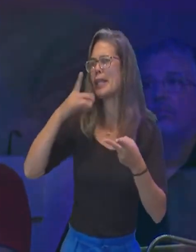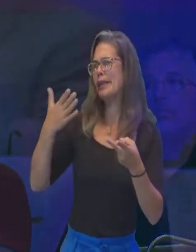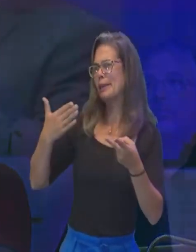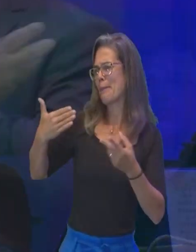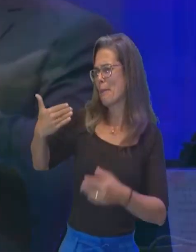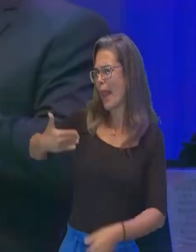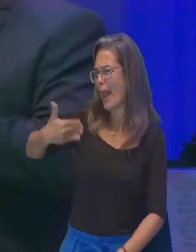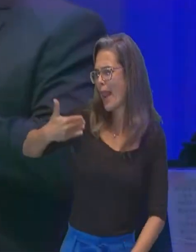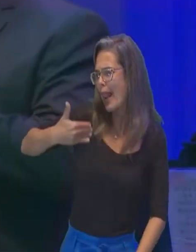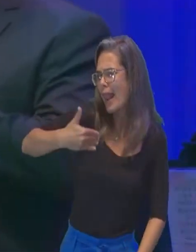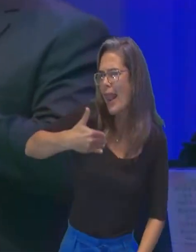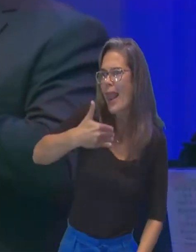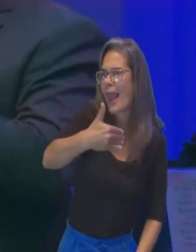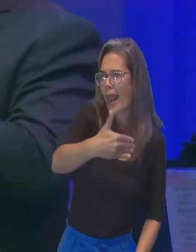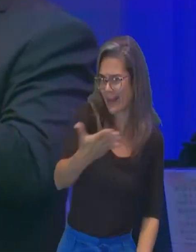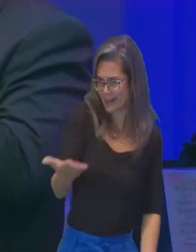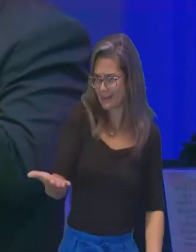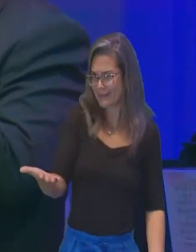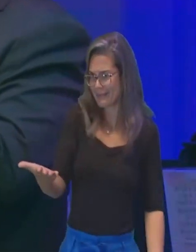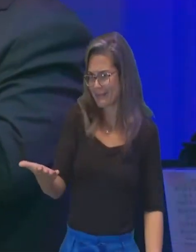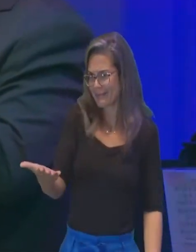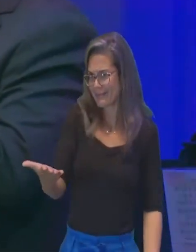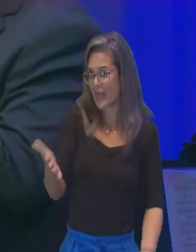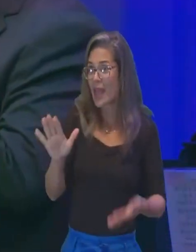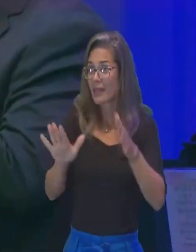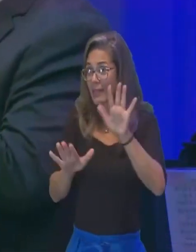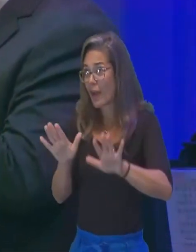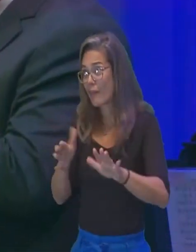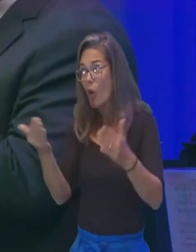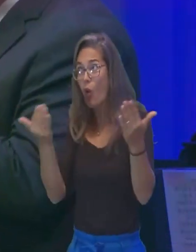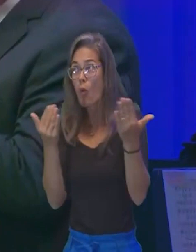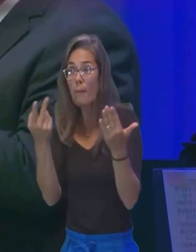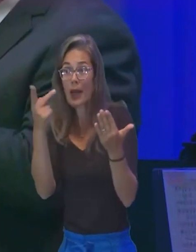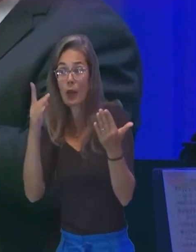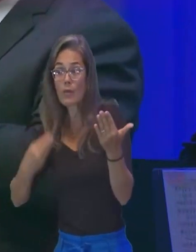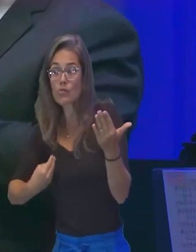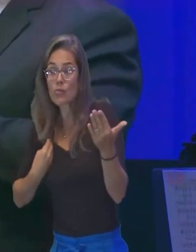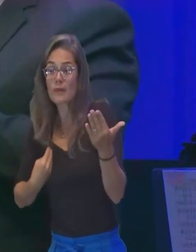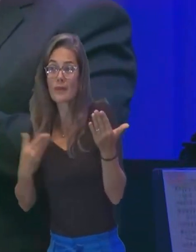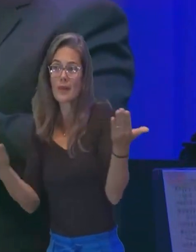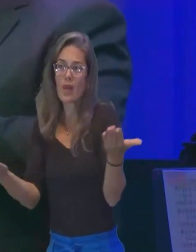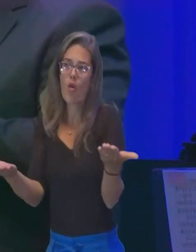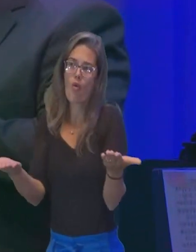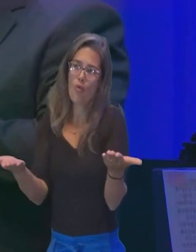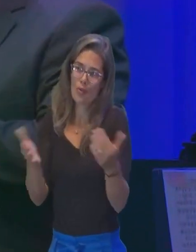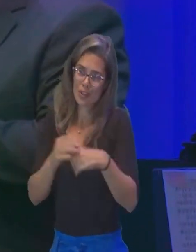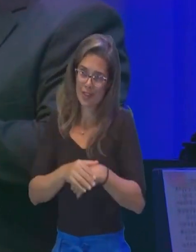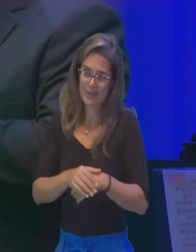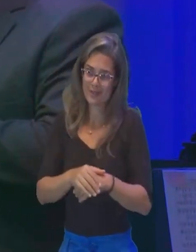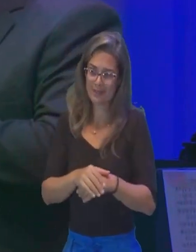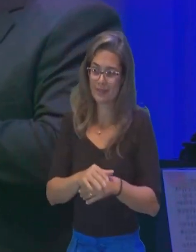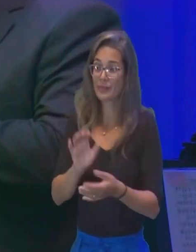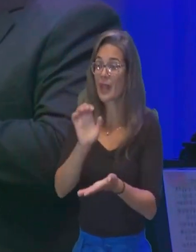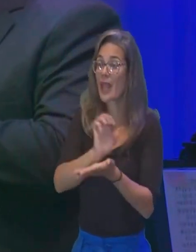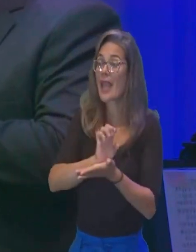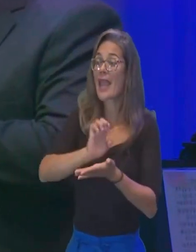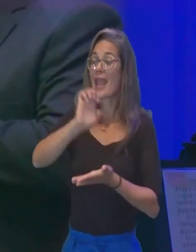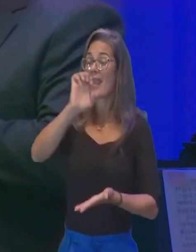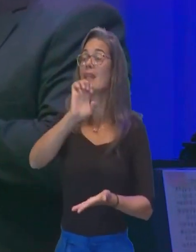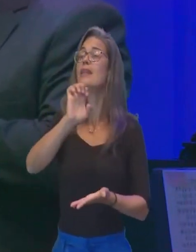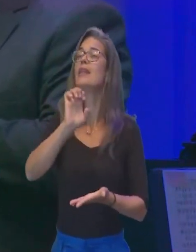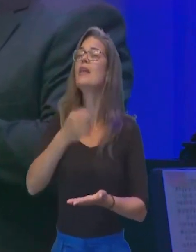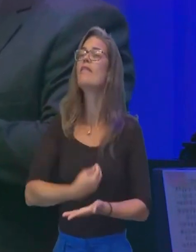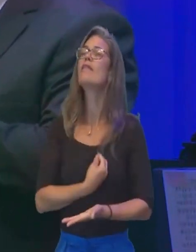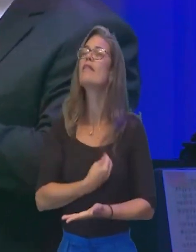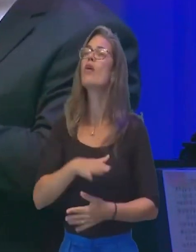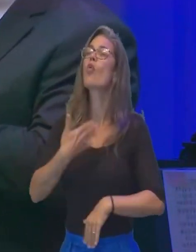e vejam se alguma coisa deste roteiro tem a ver com a sua vida aqui nesta noite. Elias surgiu no cenário da história do